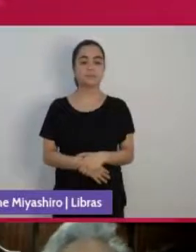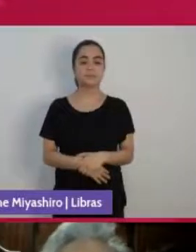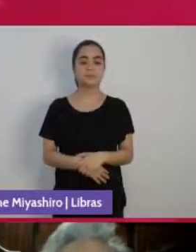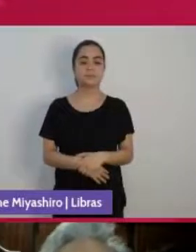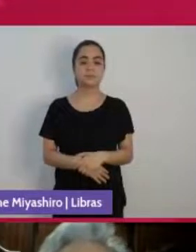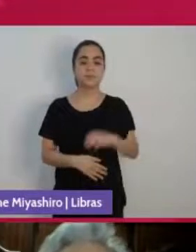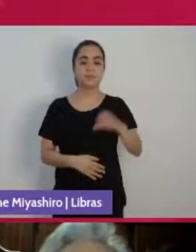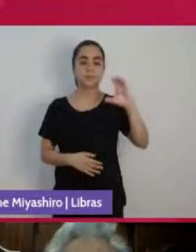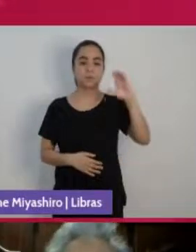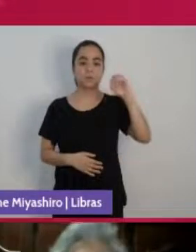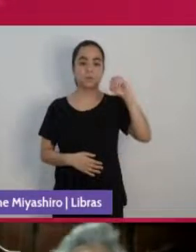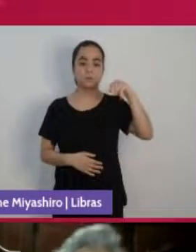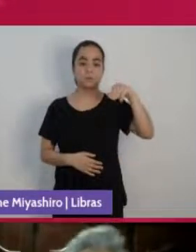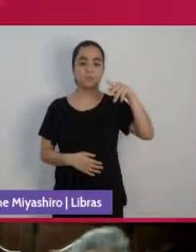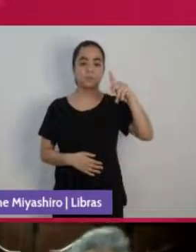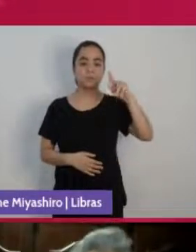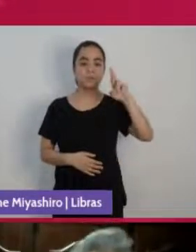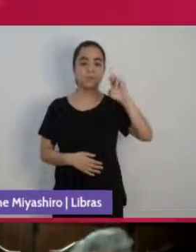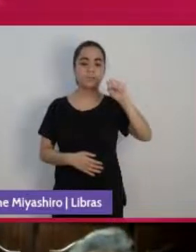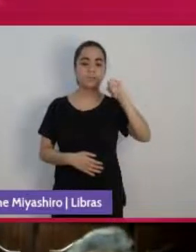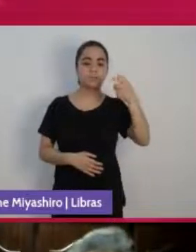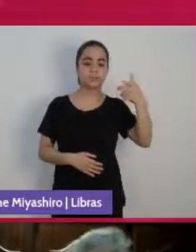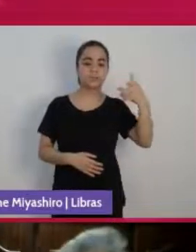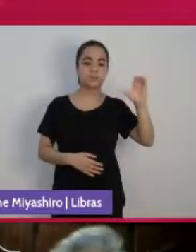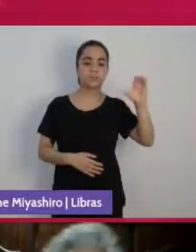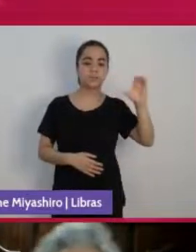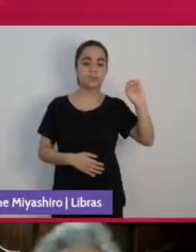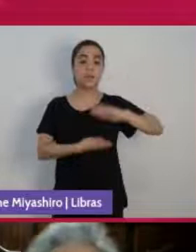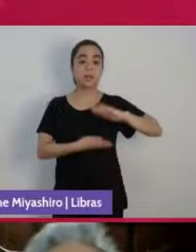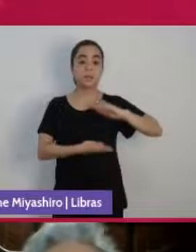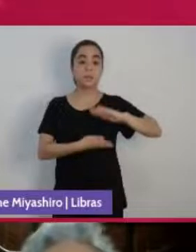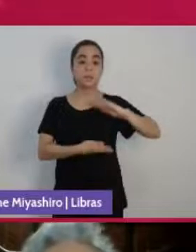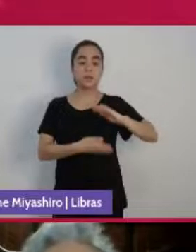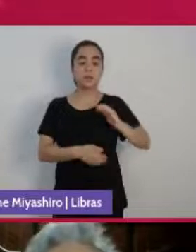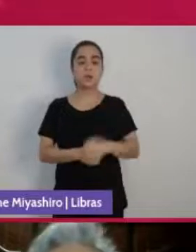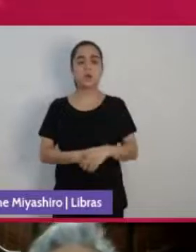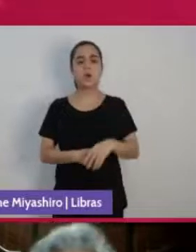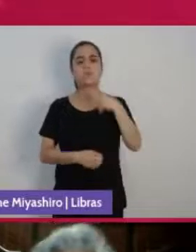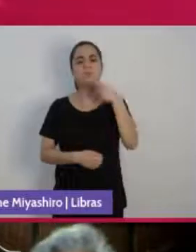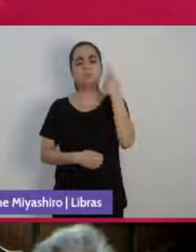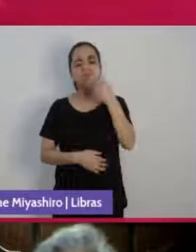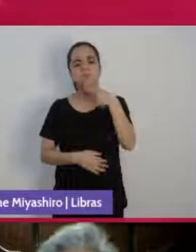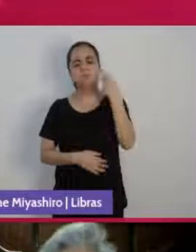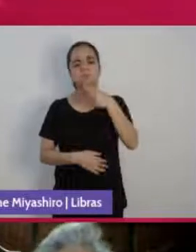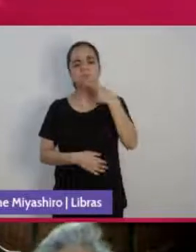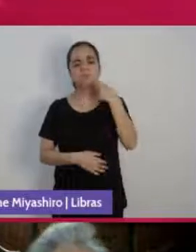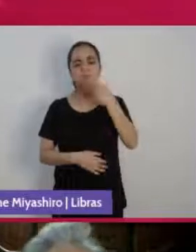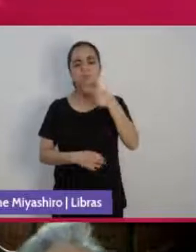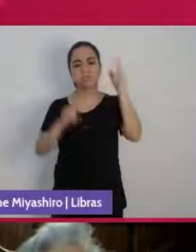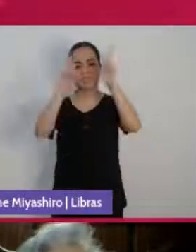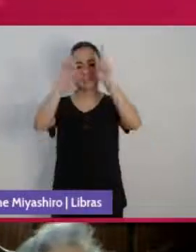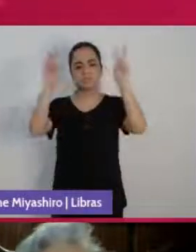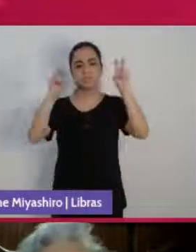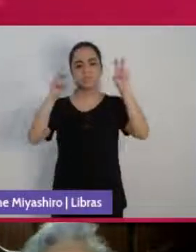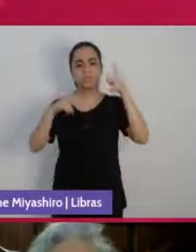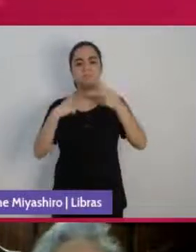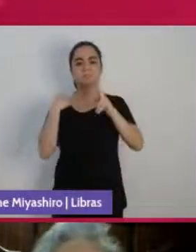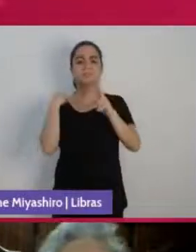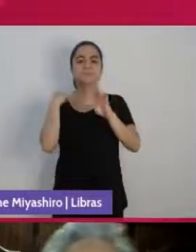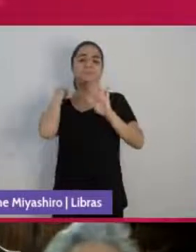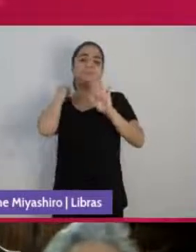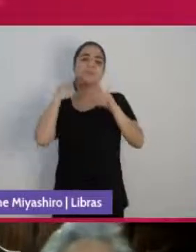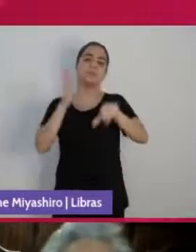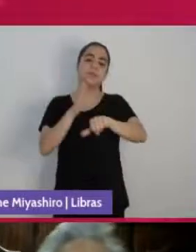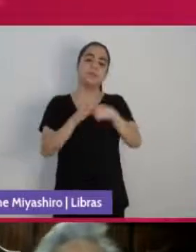Compressão da mama. Isso tem tanto falatório, né? Então, primeiro de tudo, a compressão